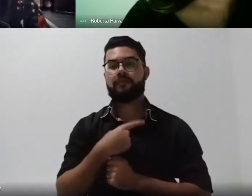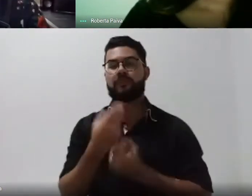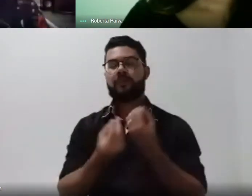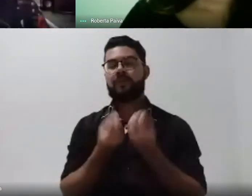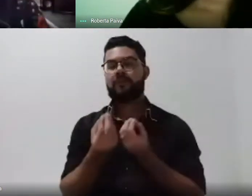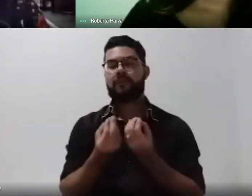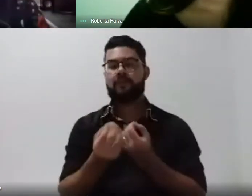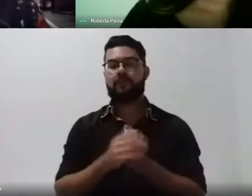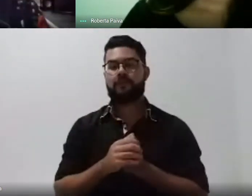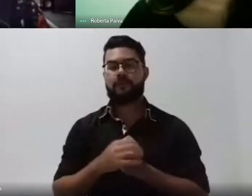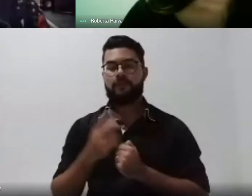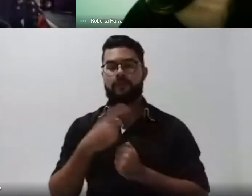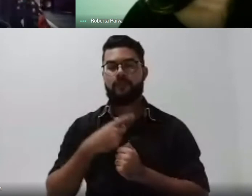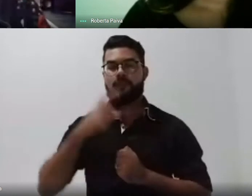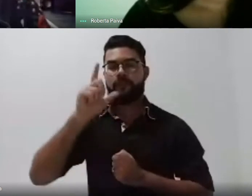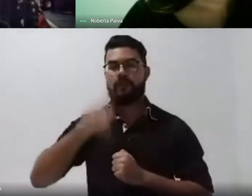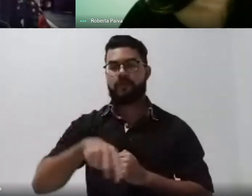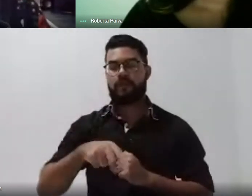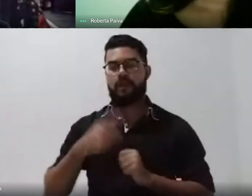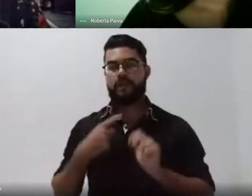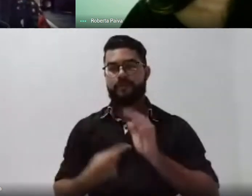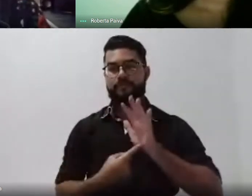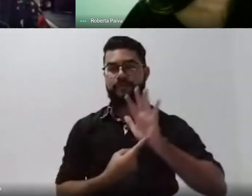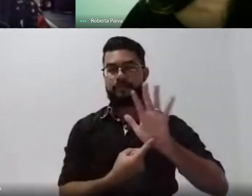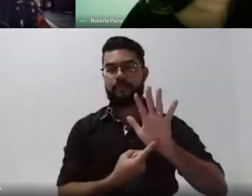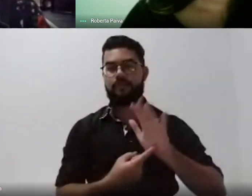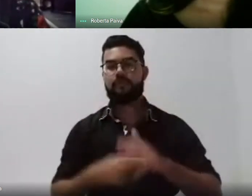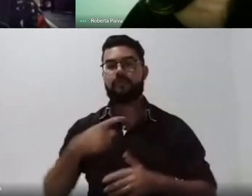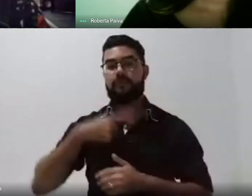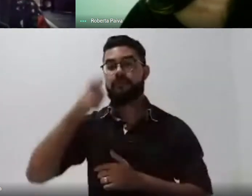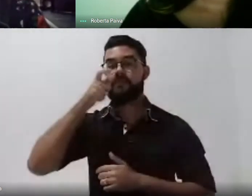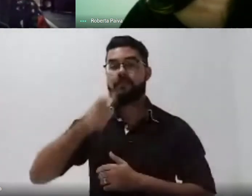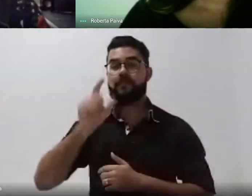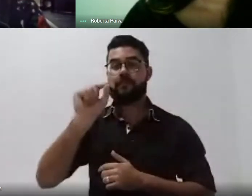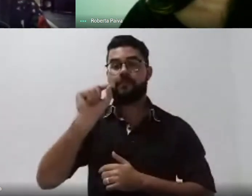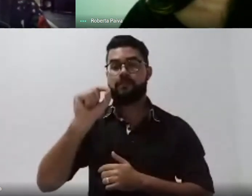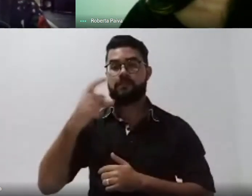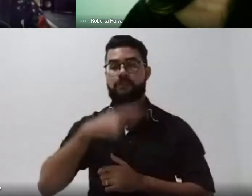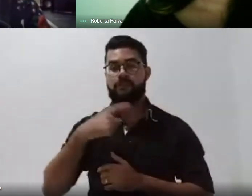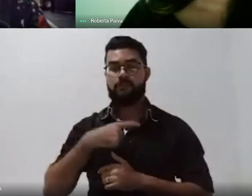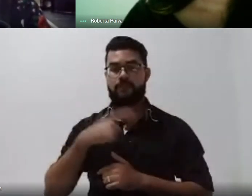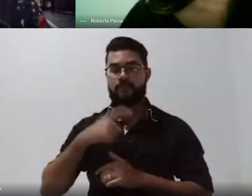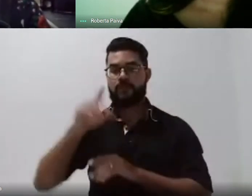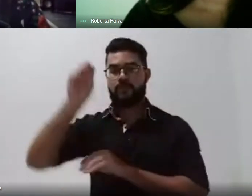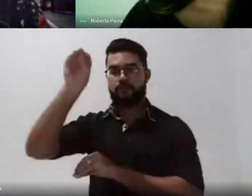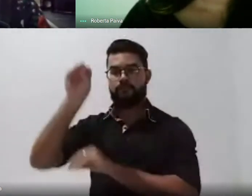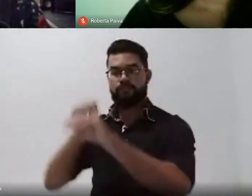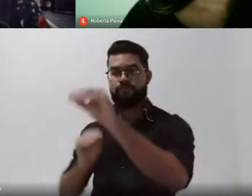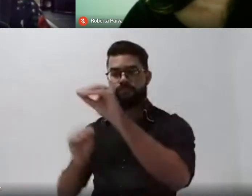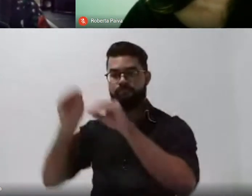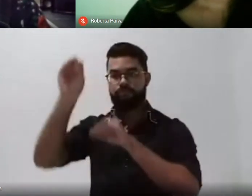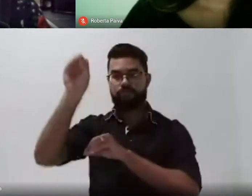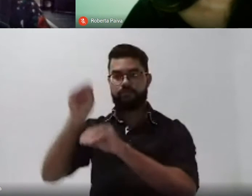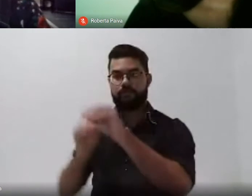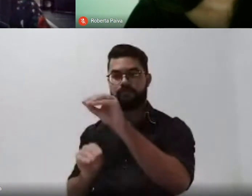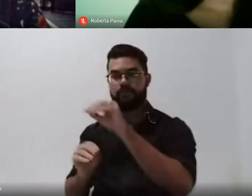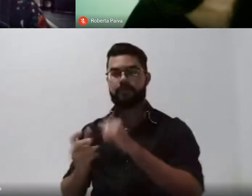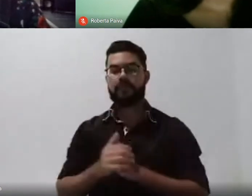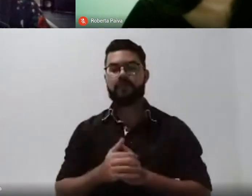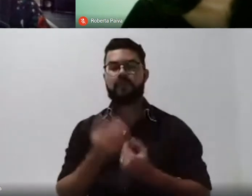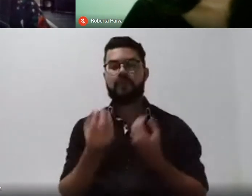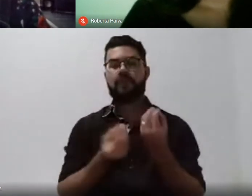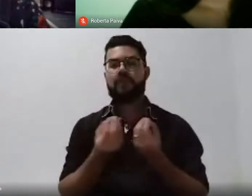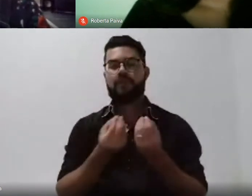apresentações, que eu achei interessante é a inversão daquela ordem clássica de se aprender o desenho